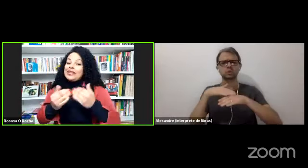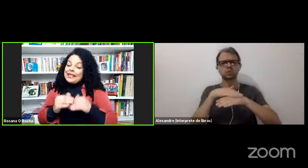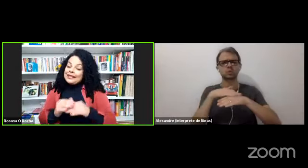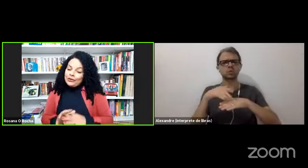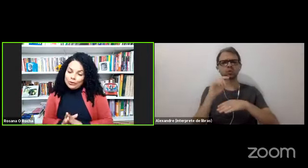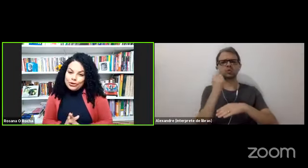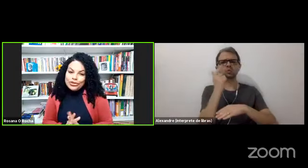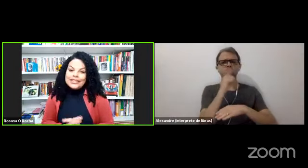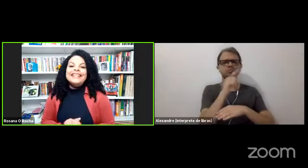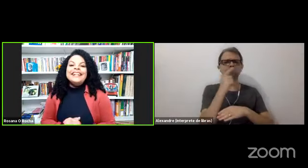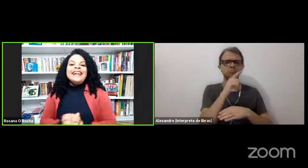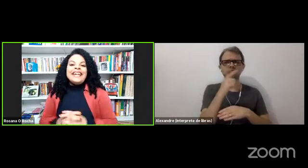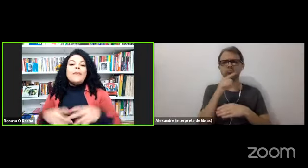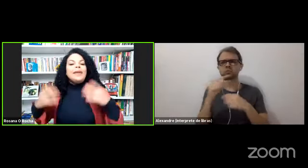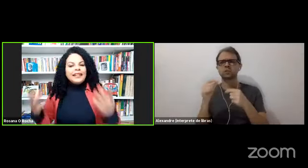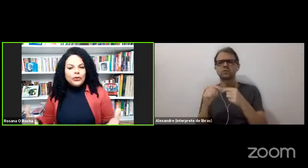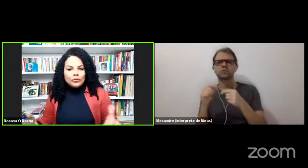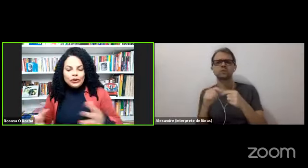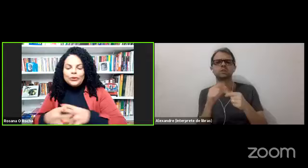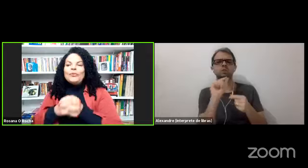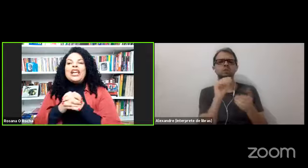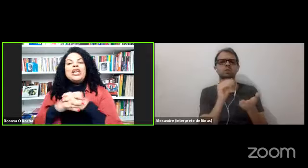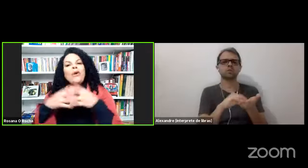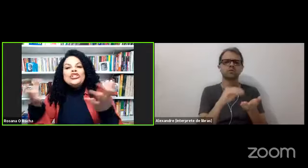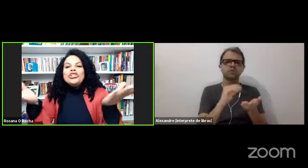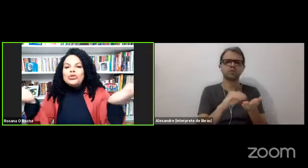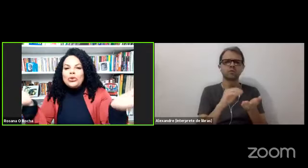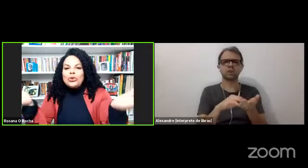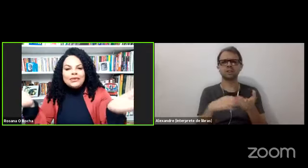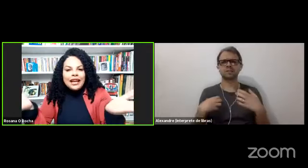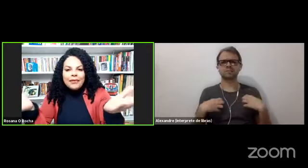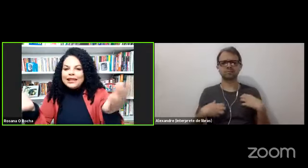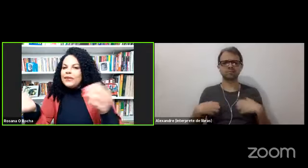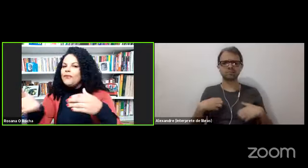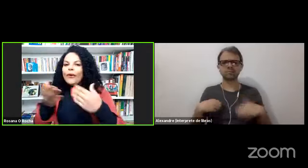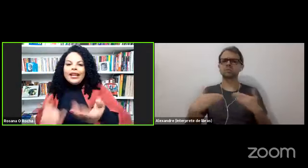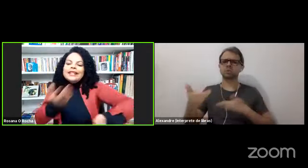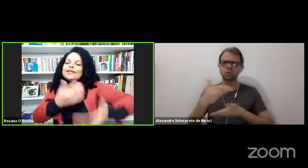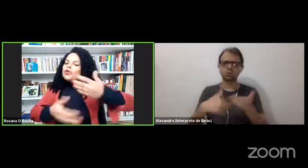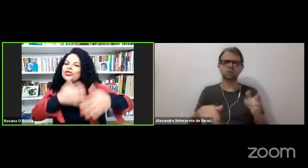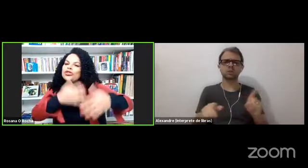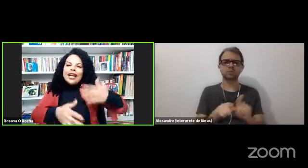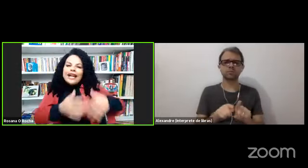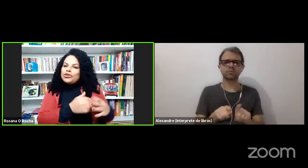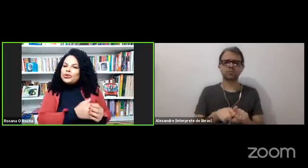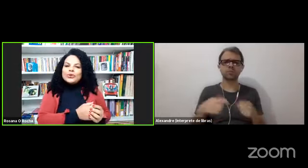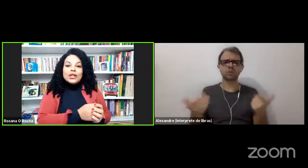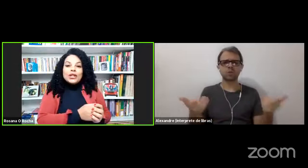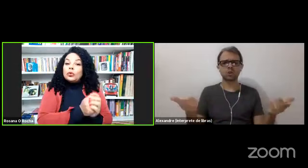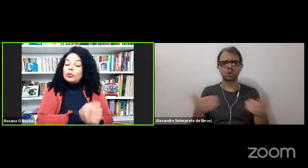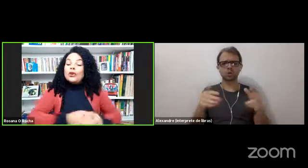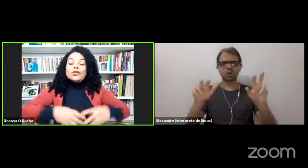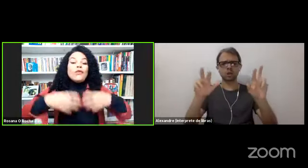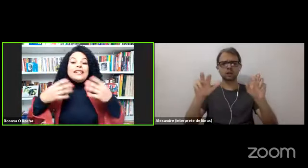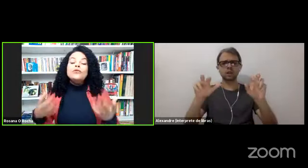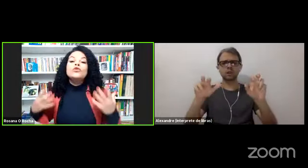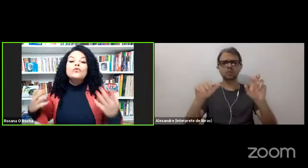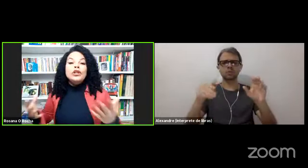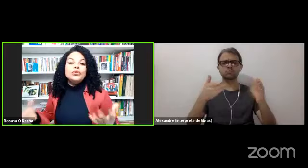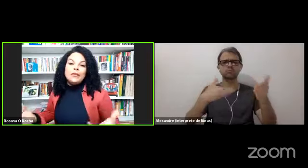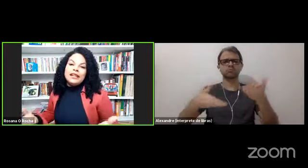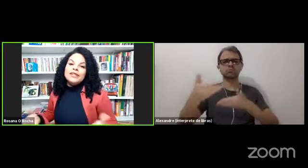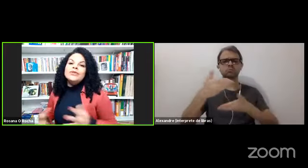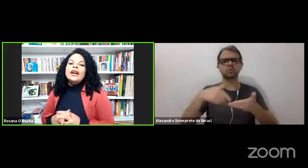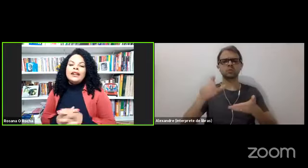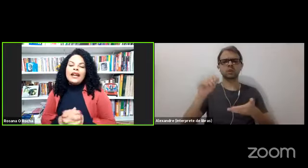as nossas angústias e aprendendo muito. E hoje a gente trouxe um tema que foi antes objeto de discussão no grupo, nós conversamos